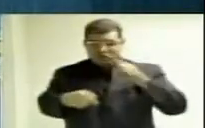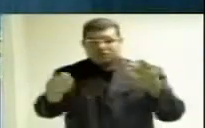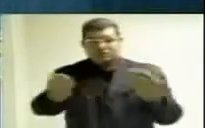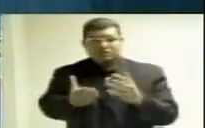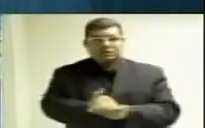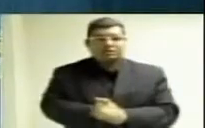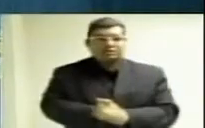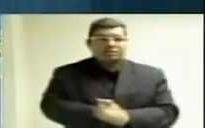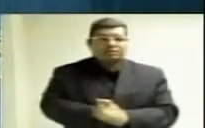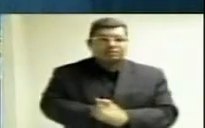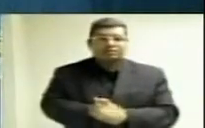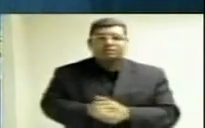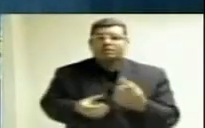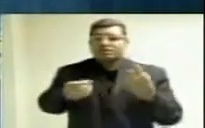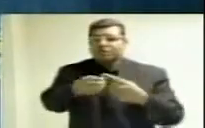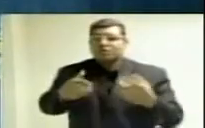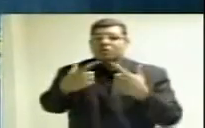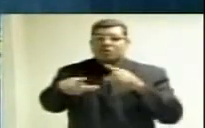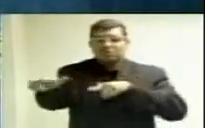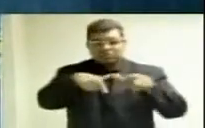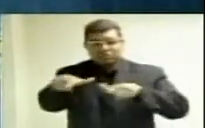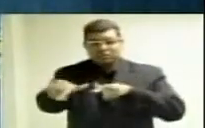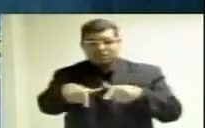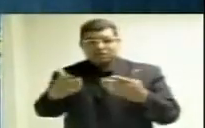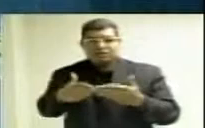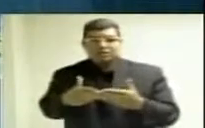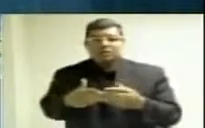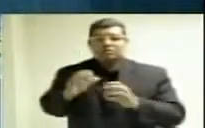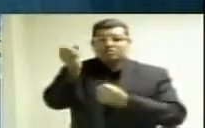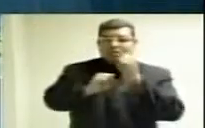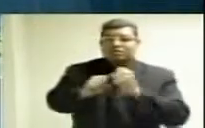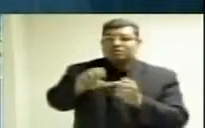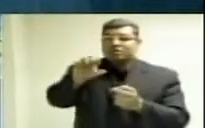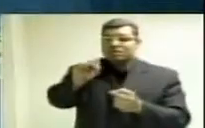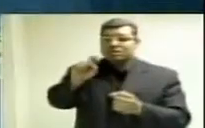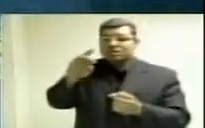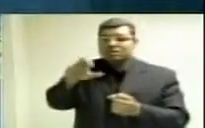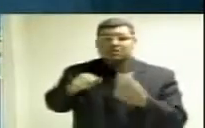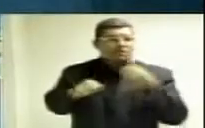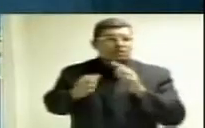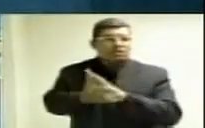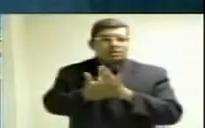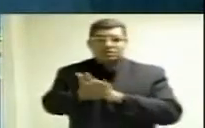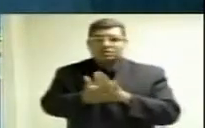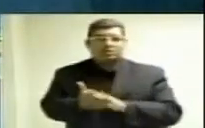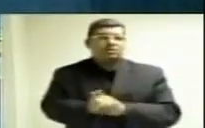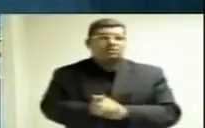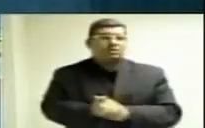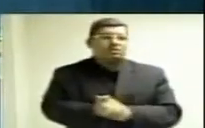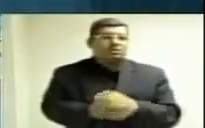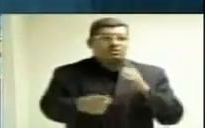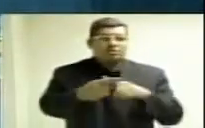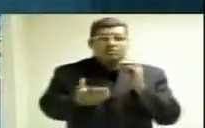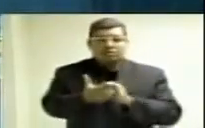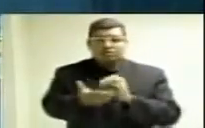fui numa unidade prisional onde funcionava uma fábrica de sacaria. Não funciona mais,